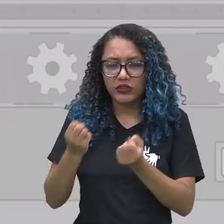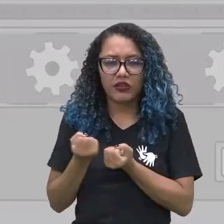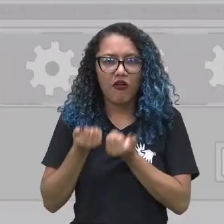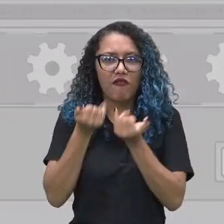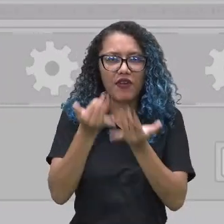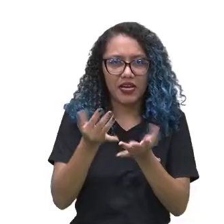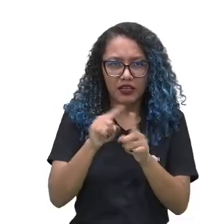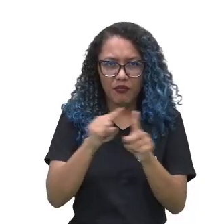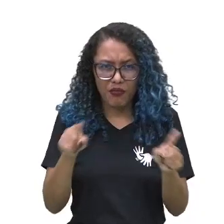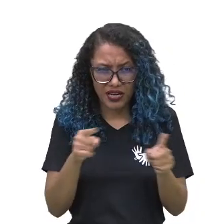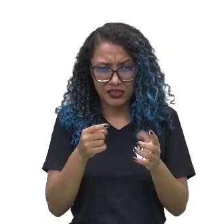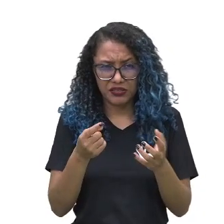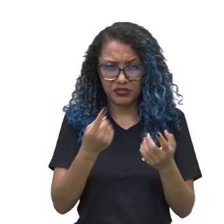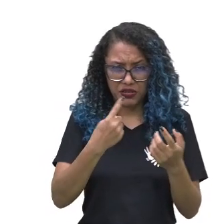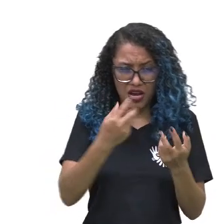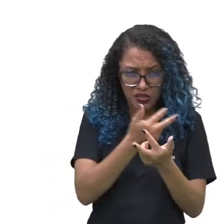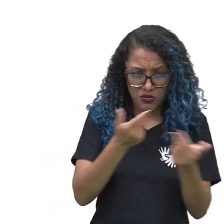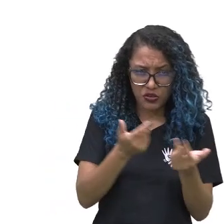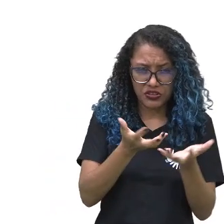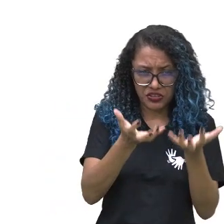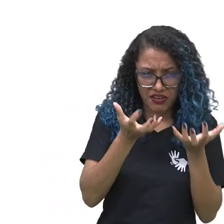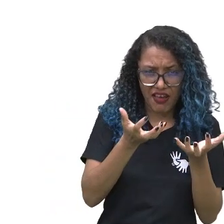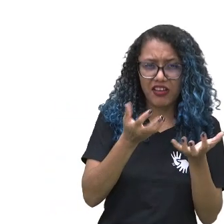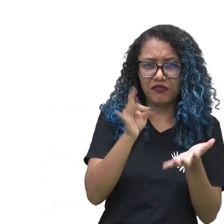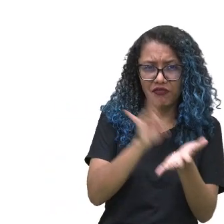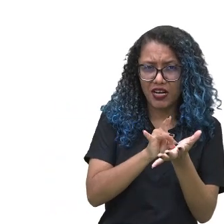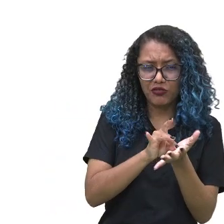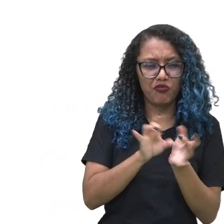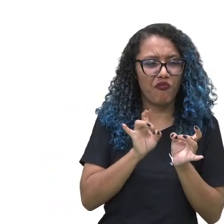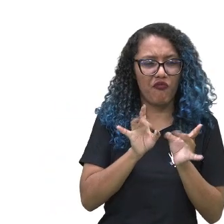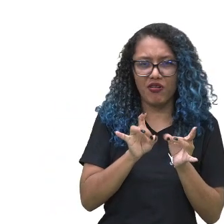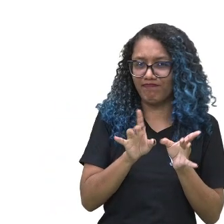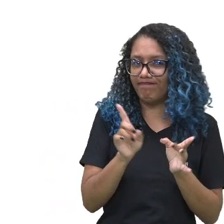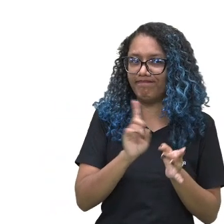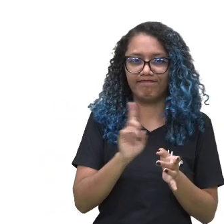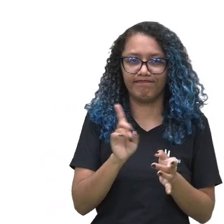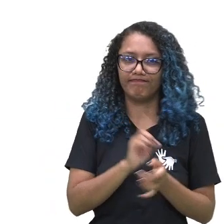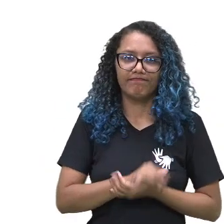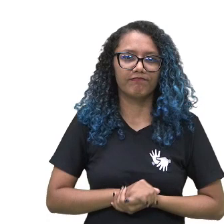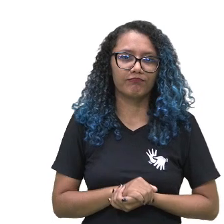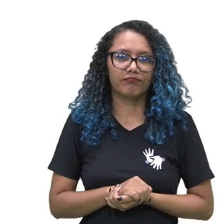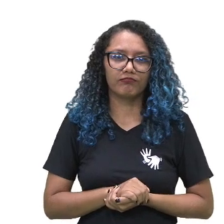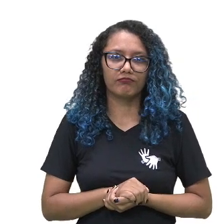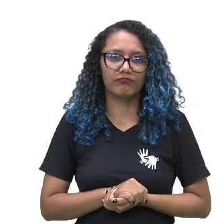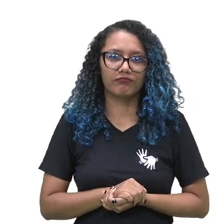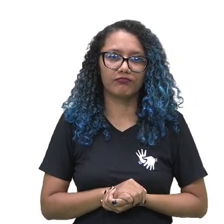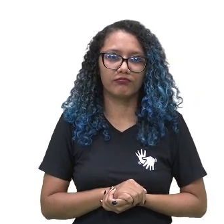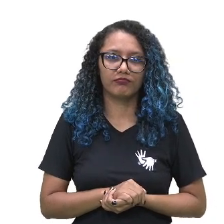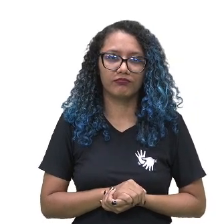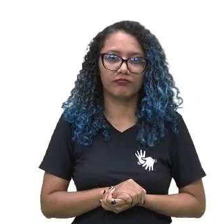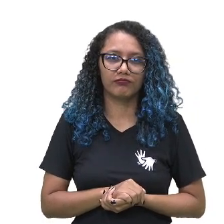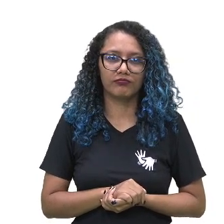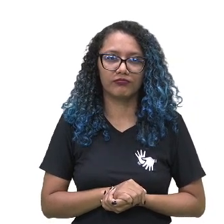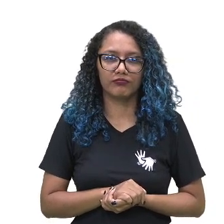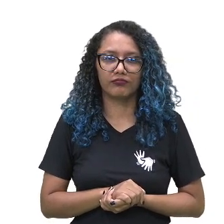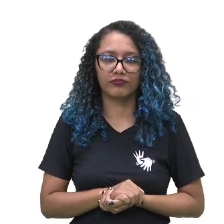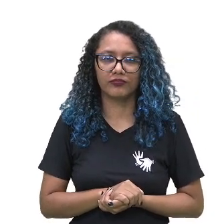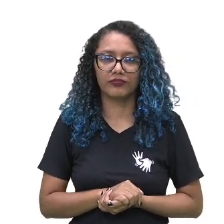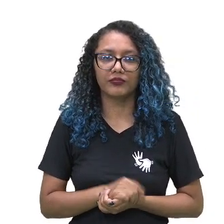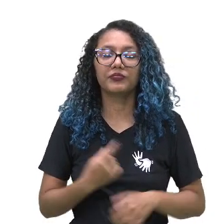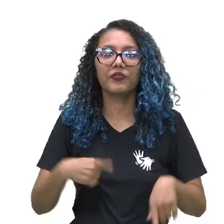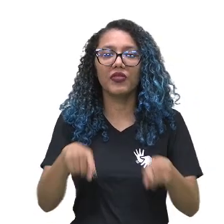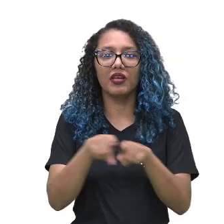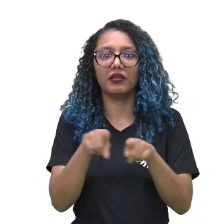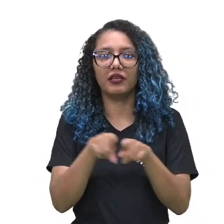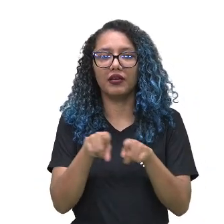essa a ideia, certo? Muito bem. A indústria cultural funciona também para